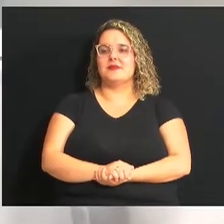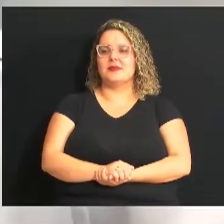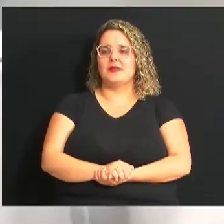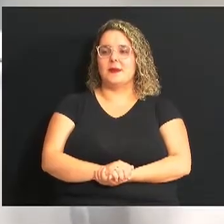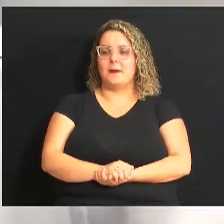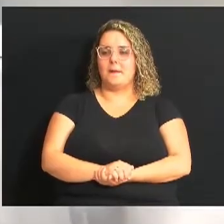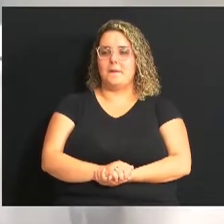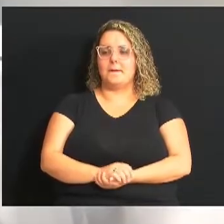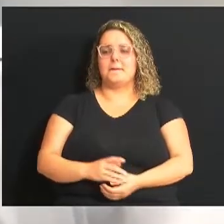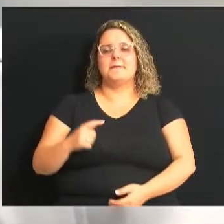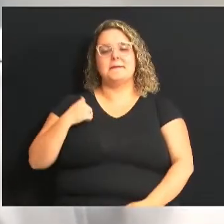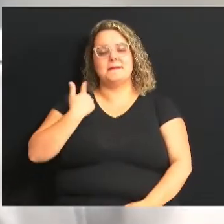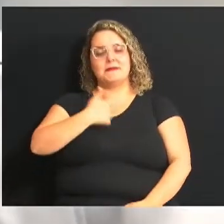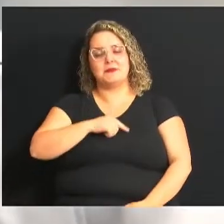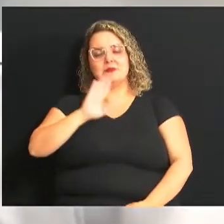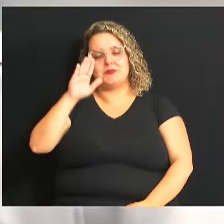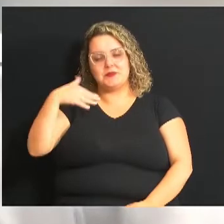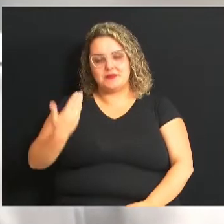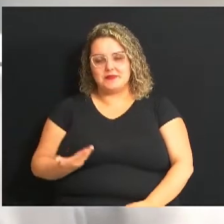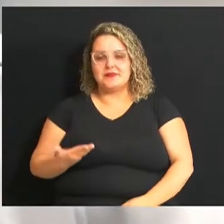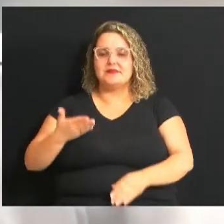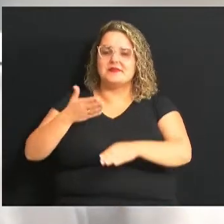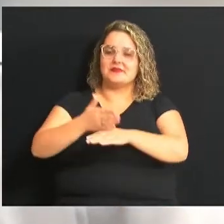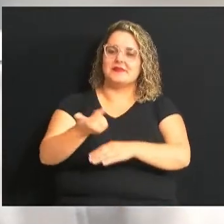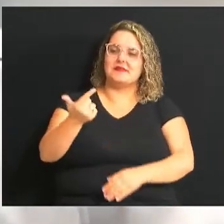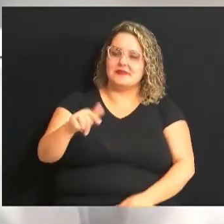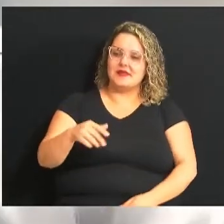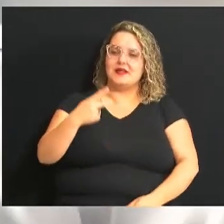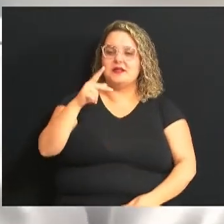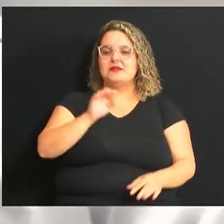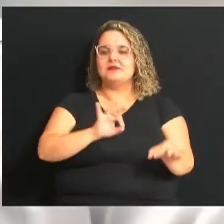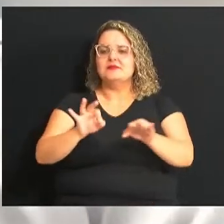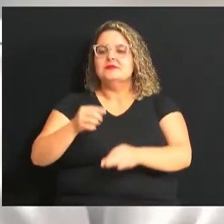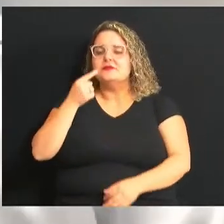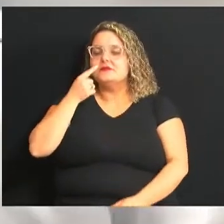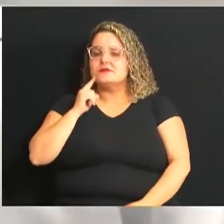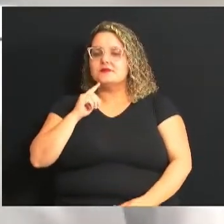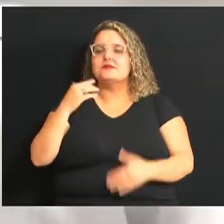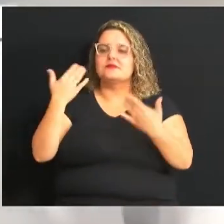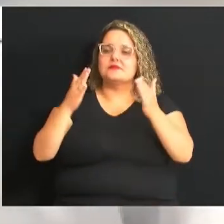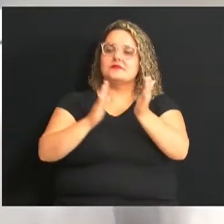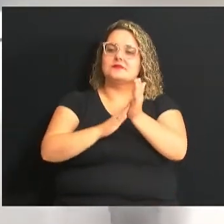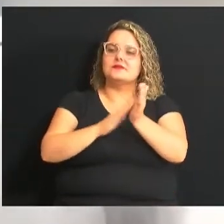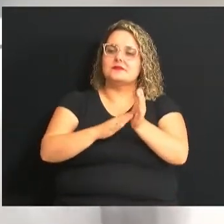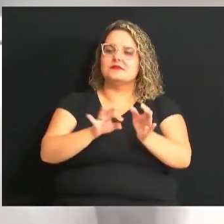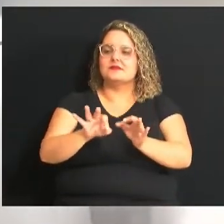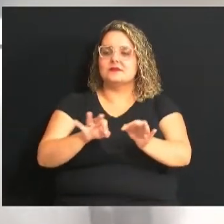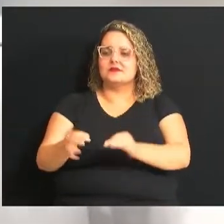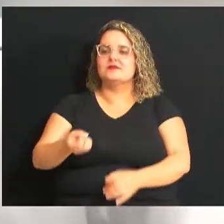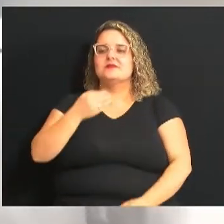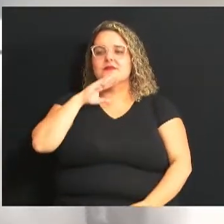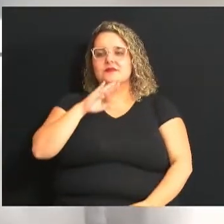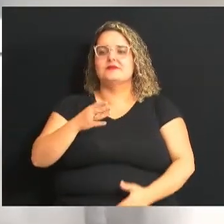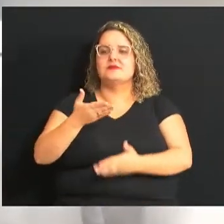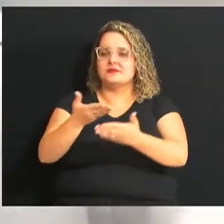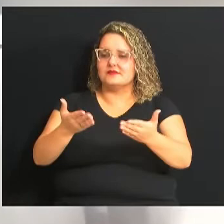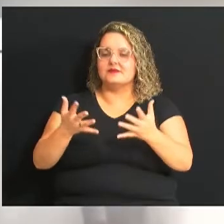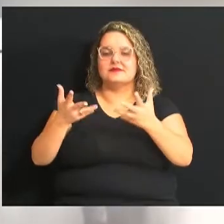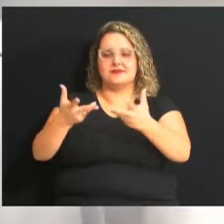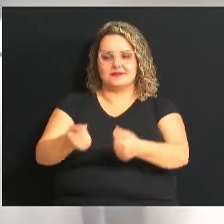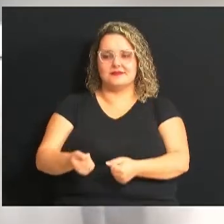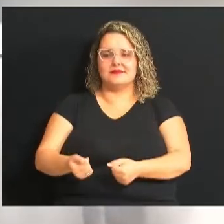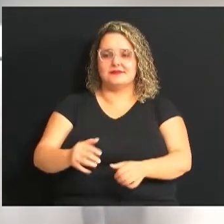Para nós é uma honra participar mais uma vez do seu programa, Viviane. Parabéns pelo seu programa. Uma boa tarde a você e a todos os seus